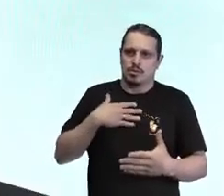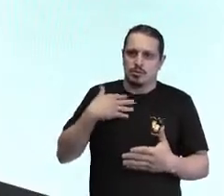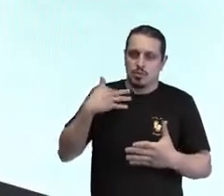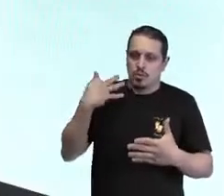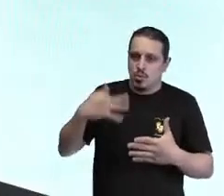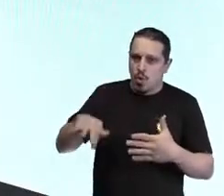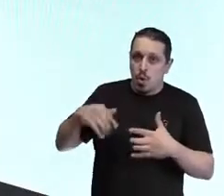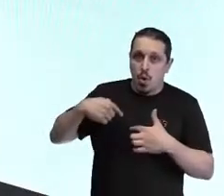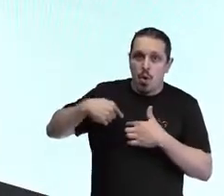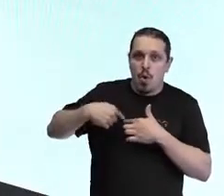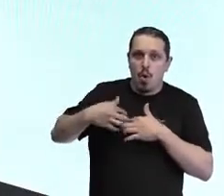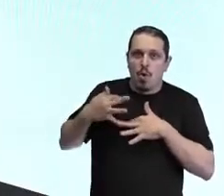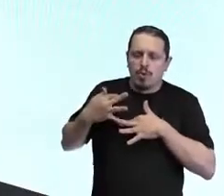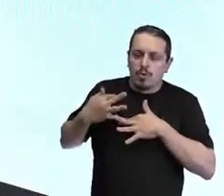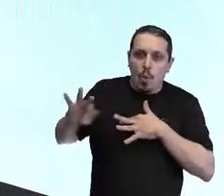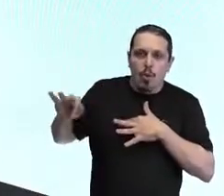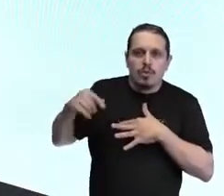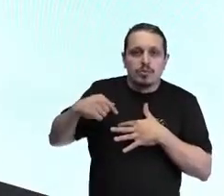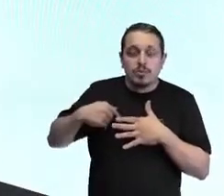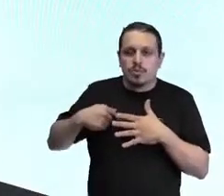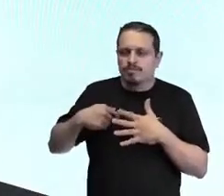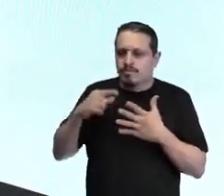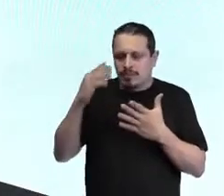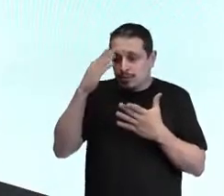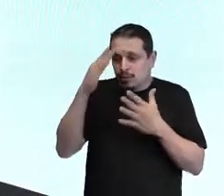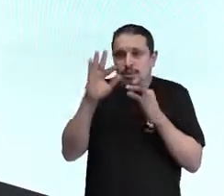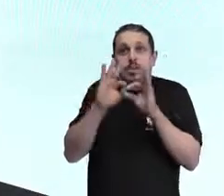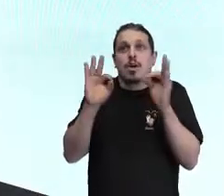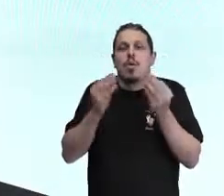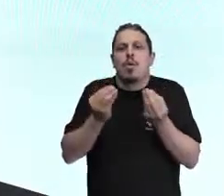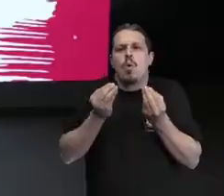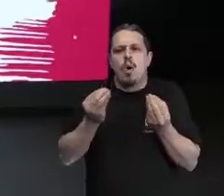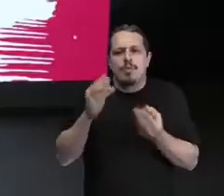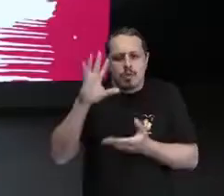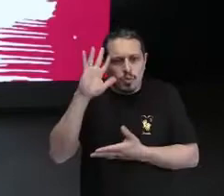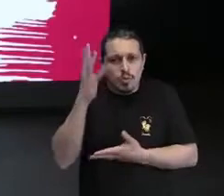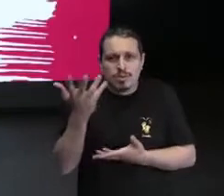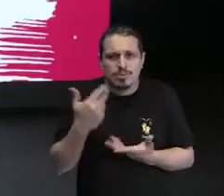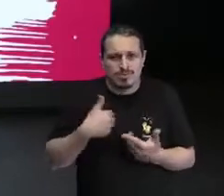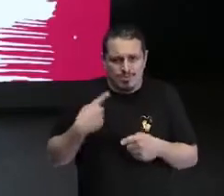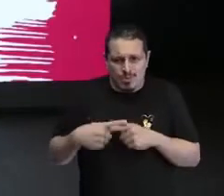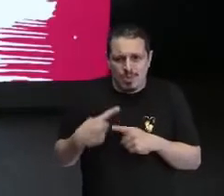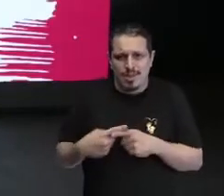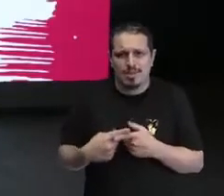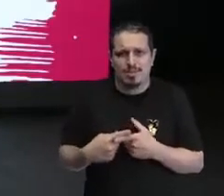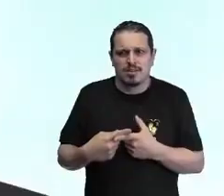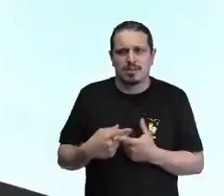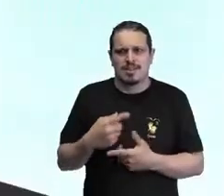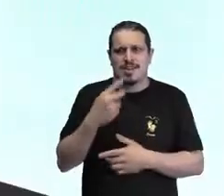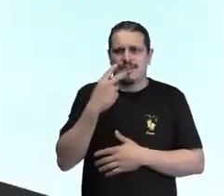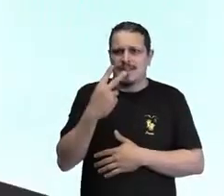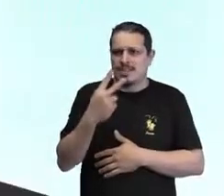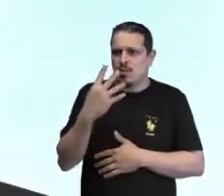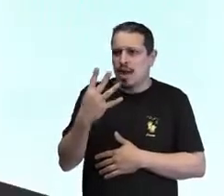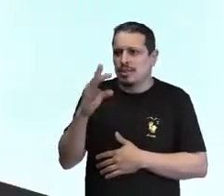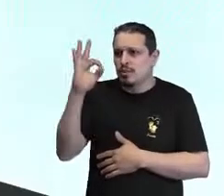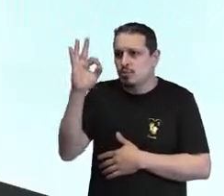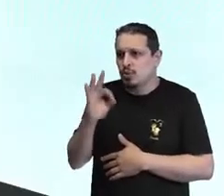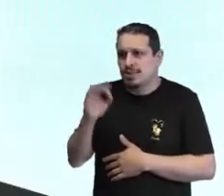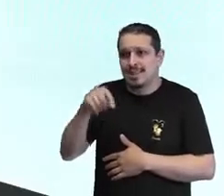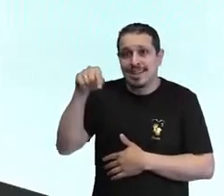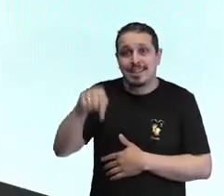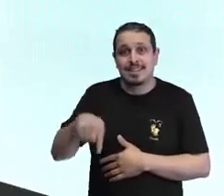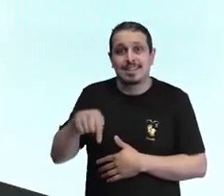soube lidar de verdade. Porque acontece que, apesar de 24% da população desse país ter algum tipo